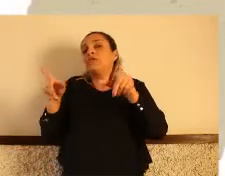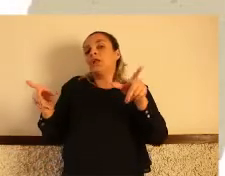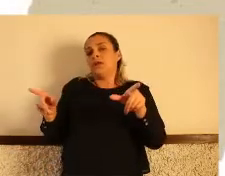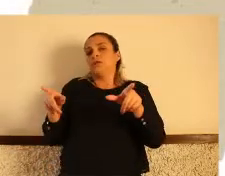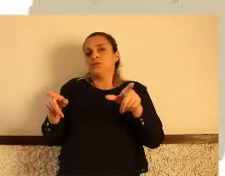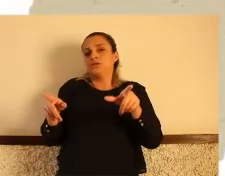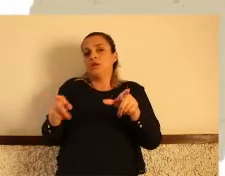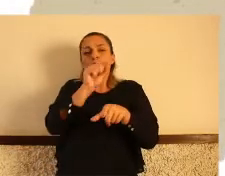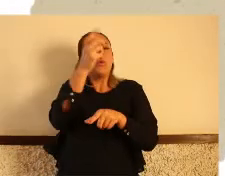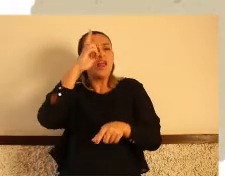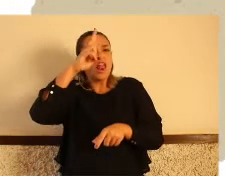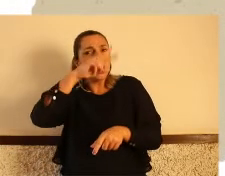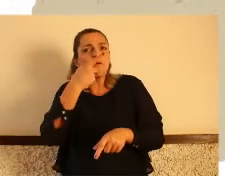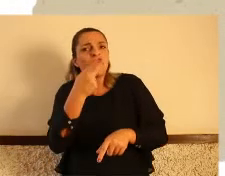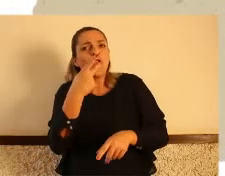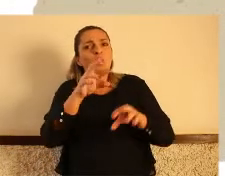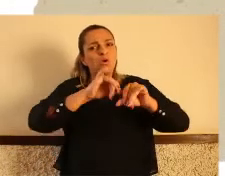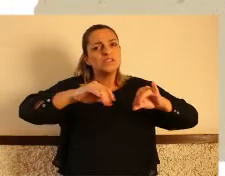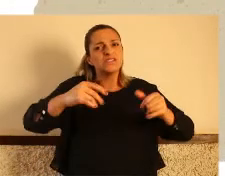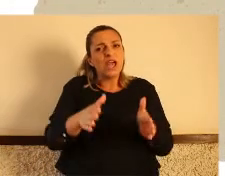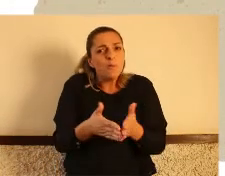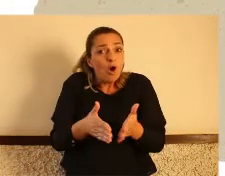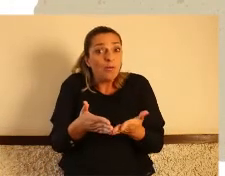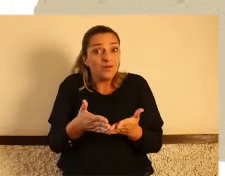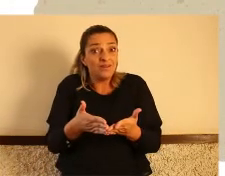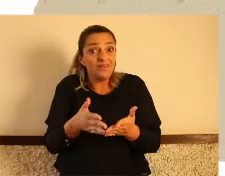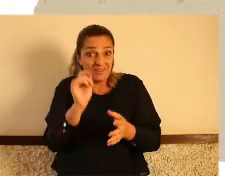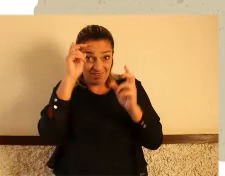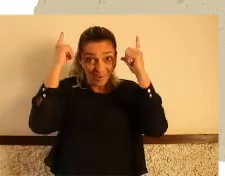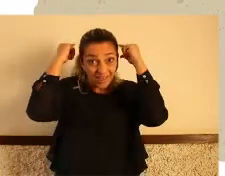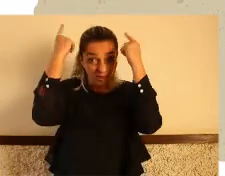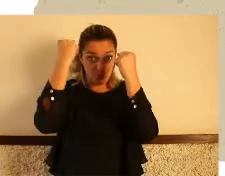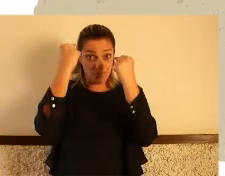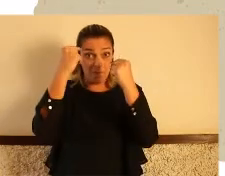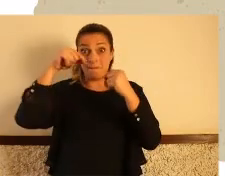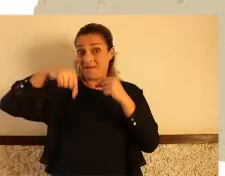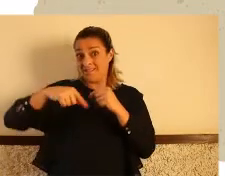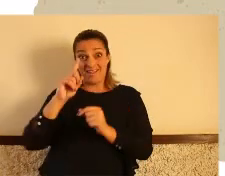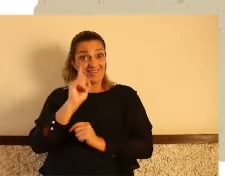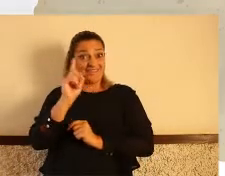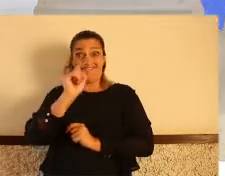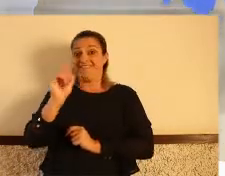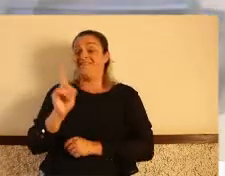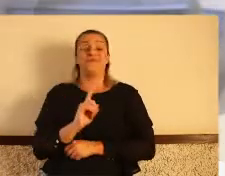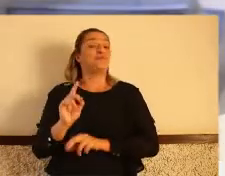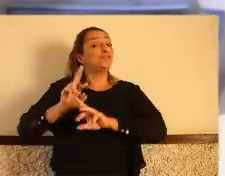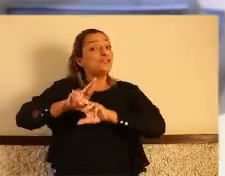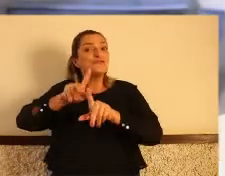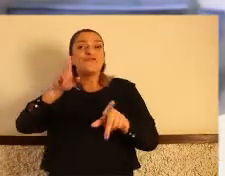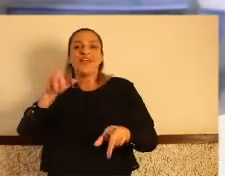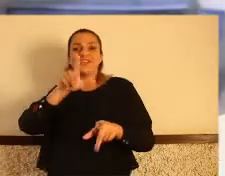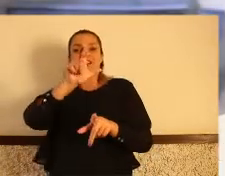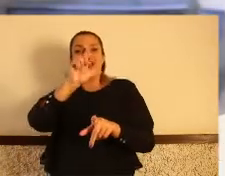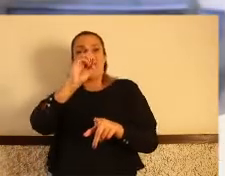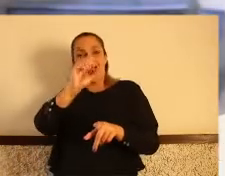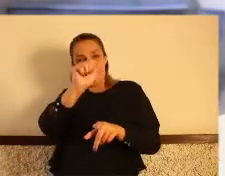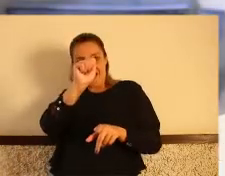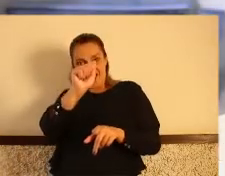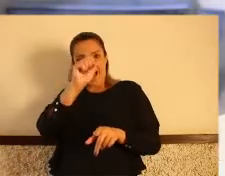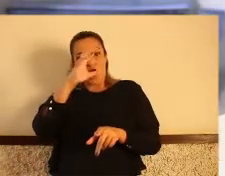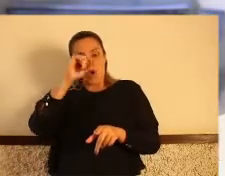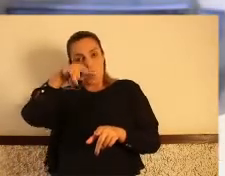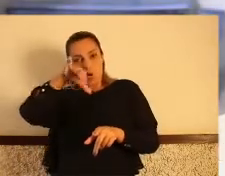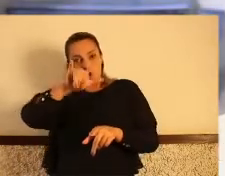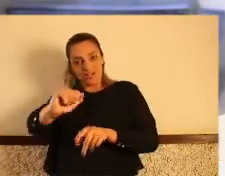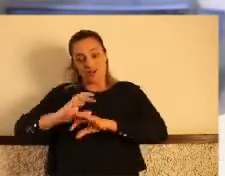exceção. O mundo grego é um mundo que está no solo pobre. O Peloponeso, na Lacônia, é uma região de um solo